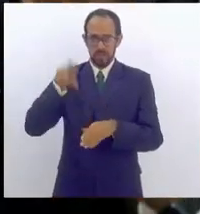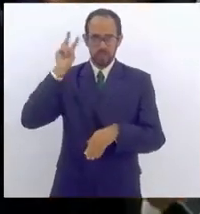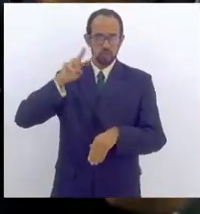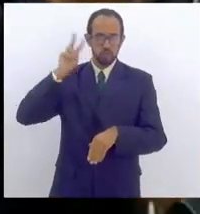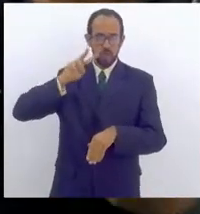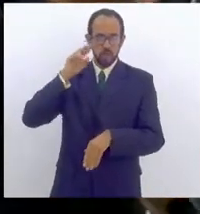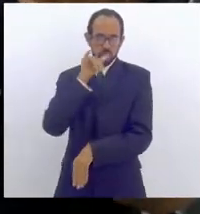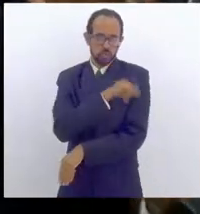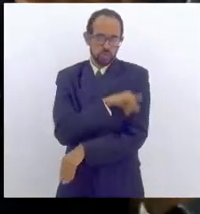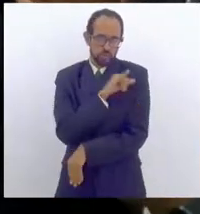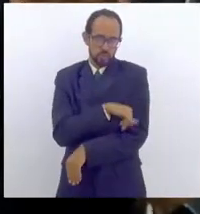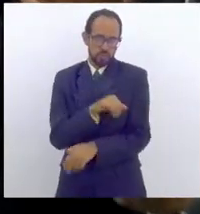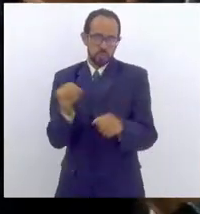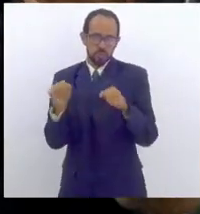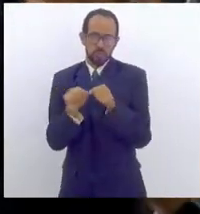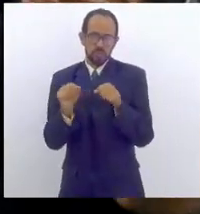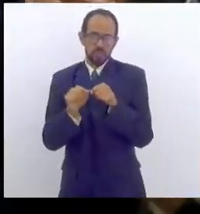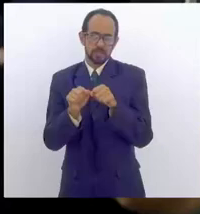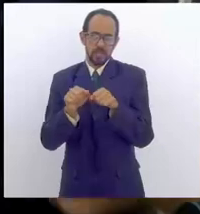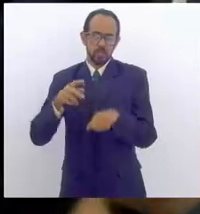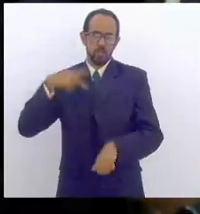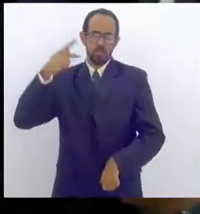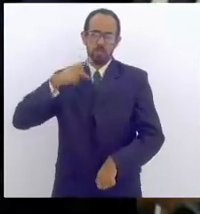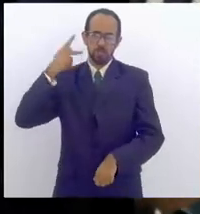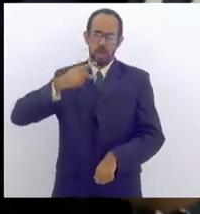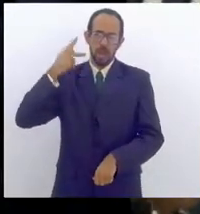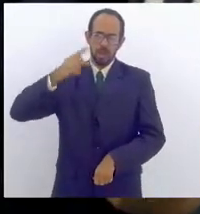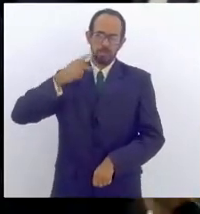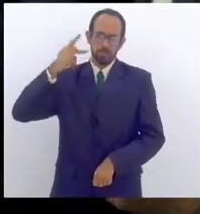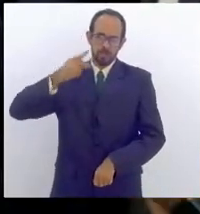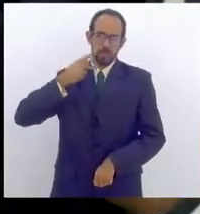fazendo o Parlamento Fluminense,